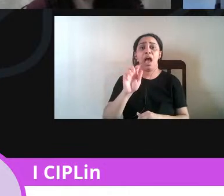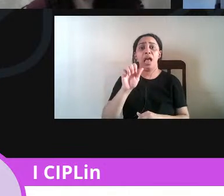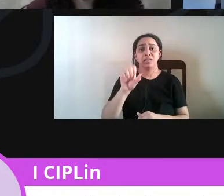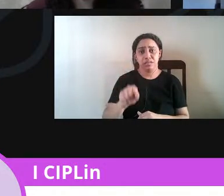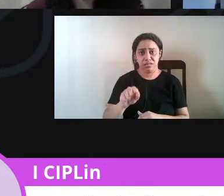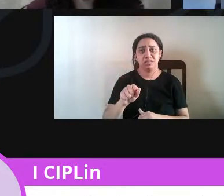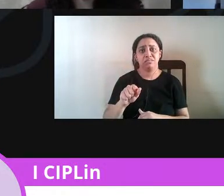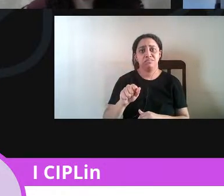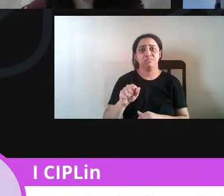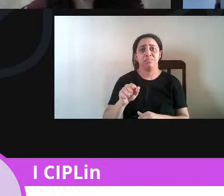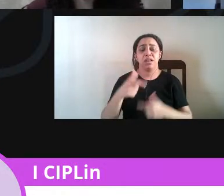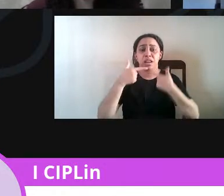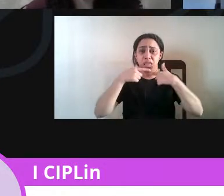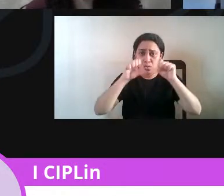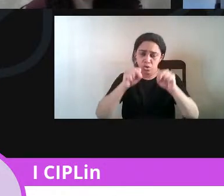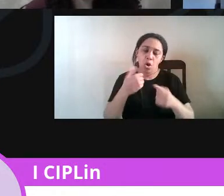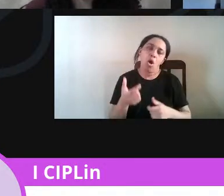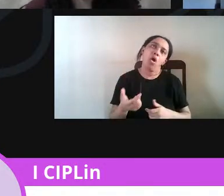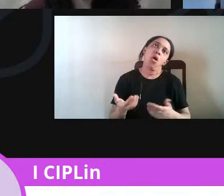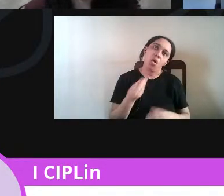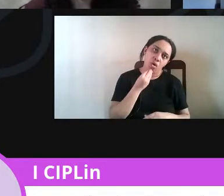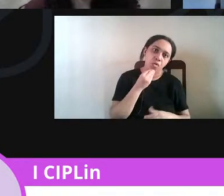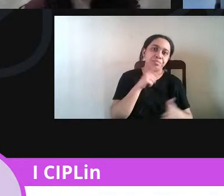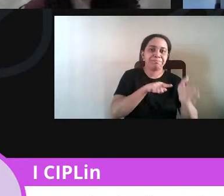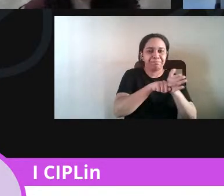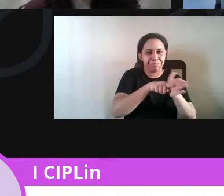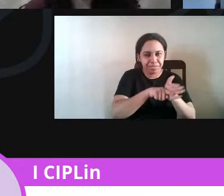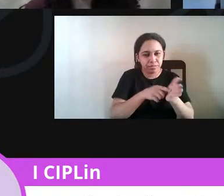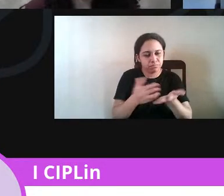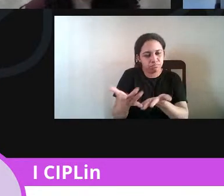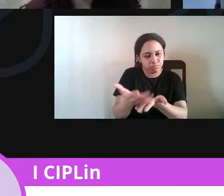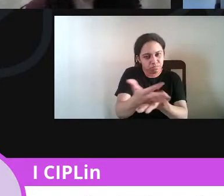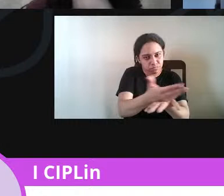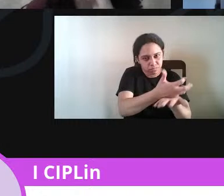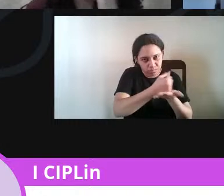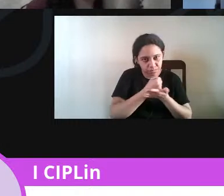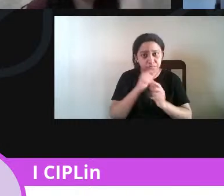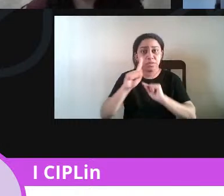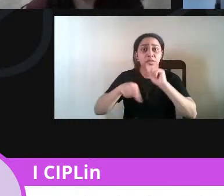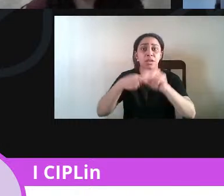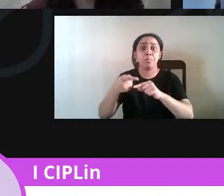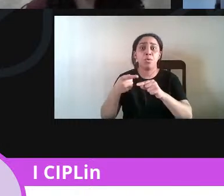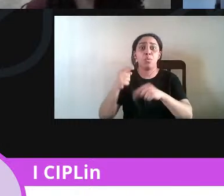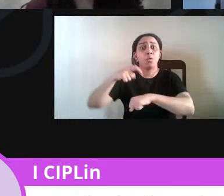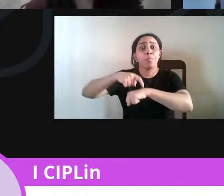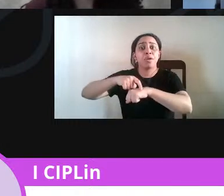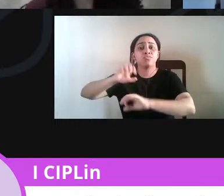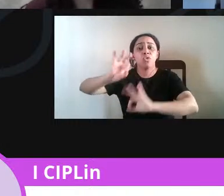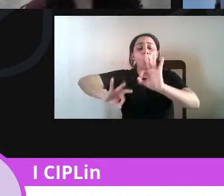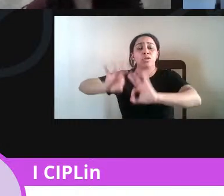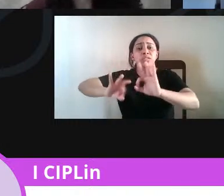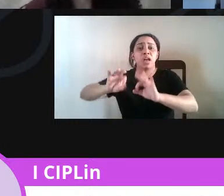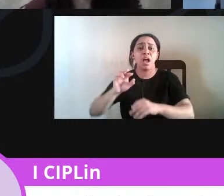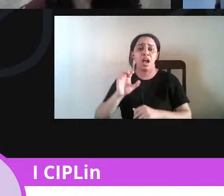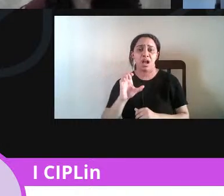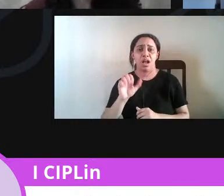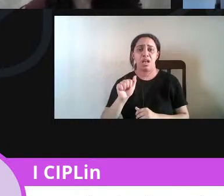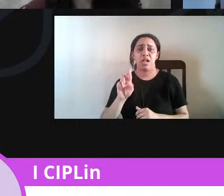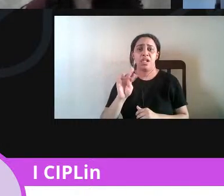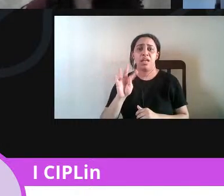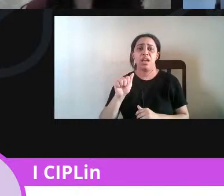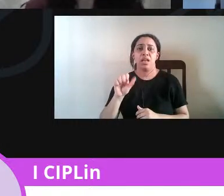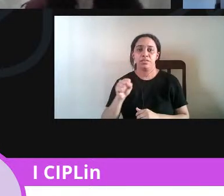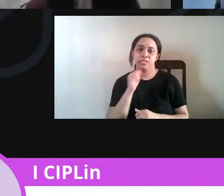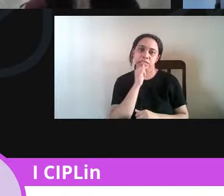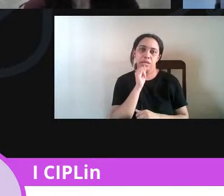você faz a pesquisa, claro, faz todo o levantamento, né? E depois, então, você vai fazer as cartas, vai colocar, por exemplo, cada